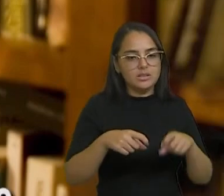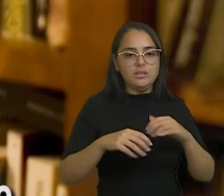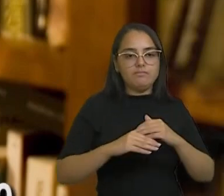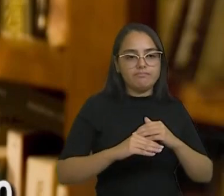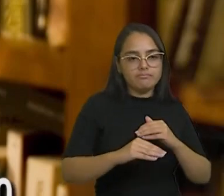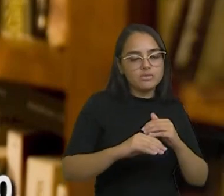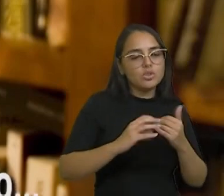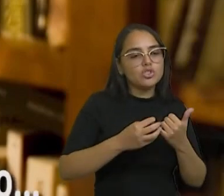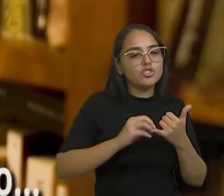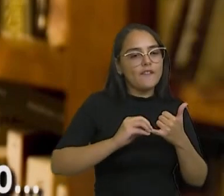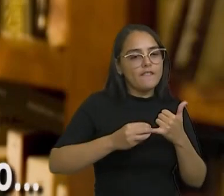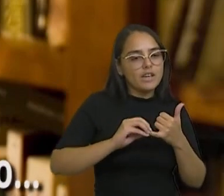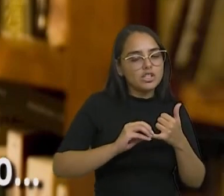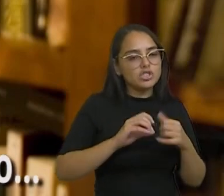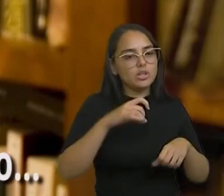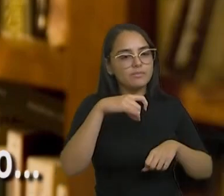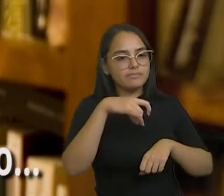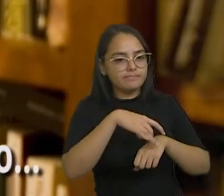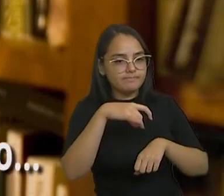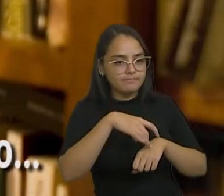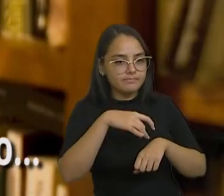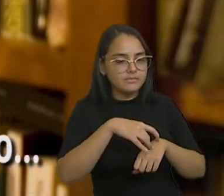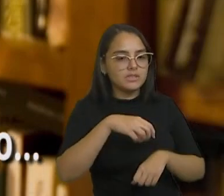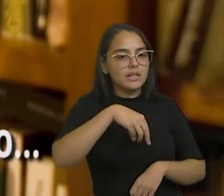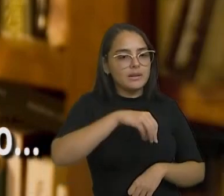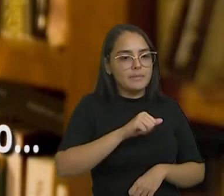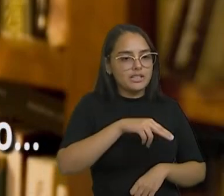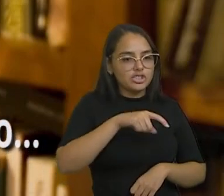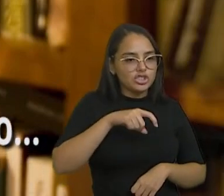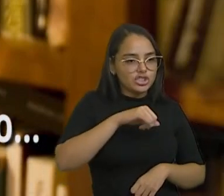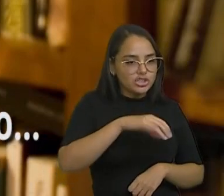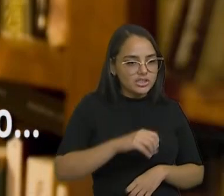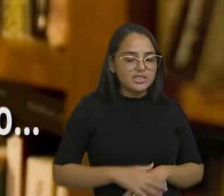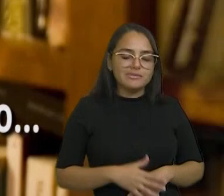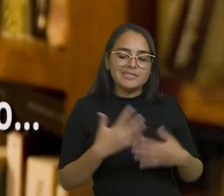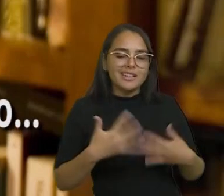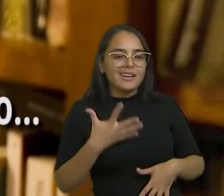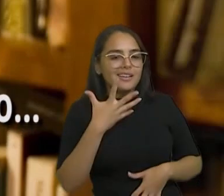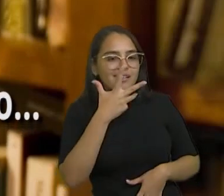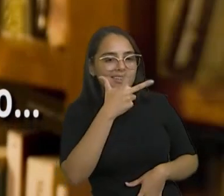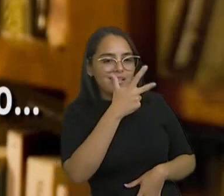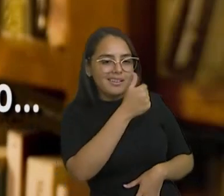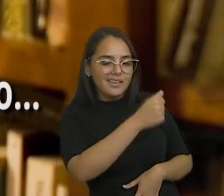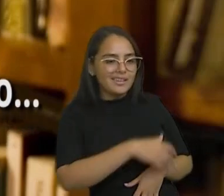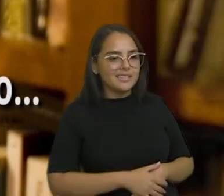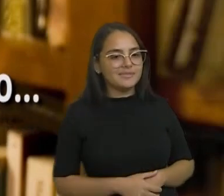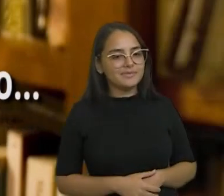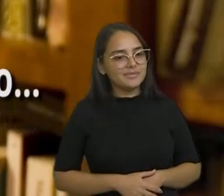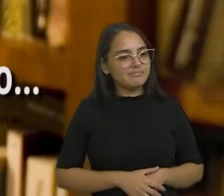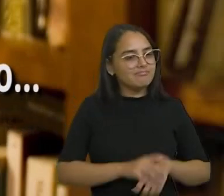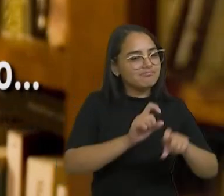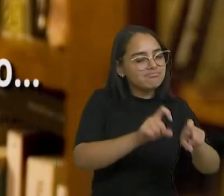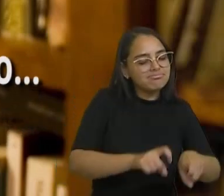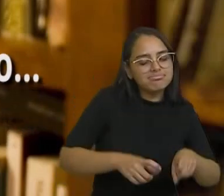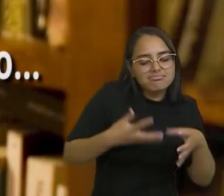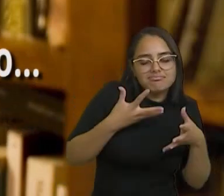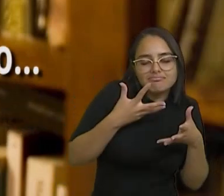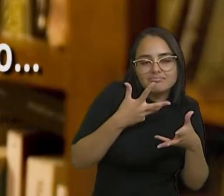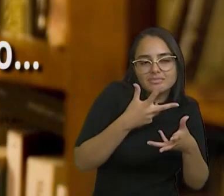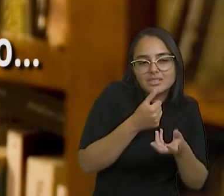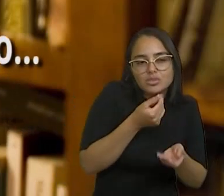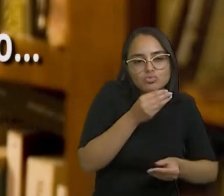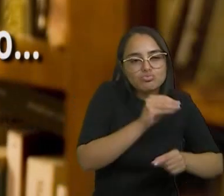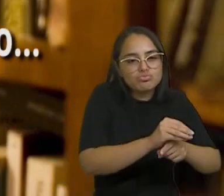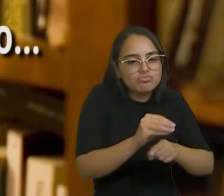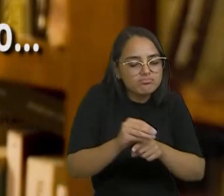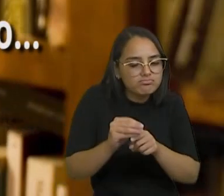das ramificações do feijão, melancia e maxixe. Eita, que bonito, compadre! Roçado viçoso, os cuidados